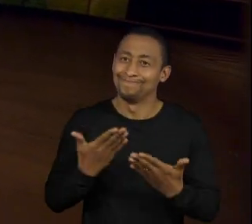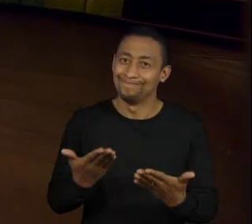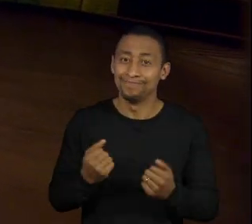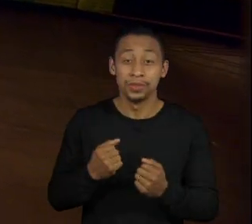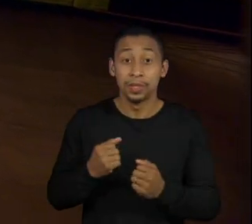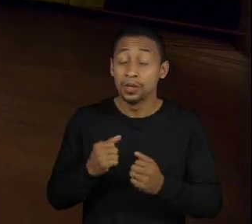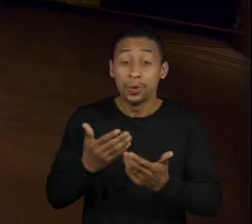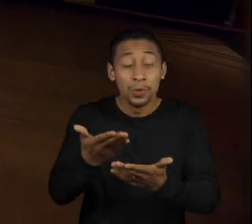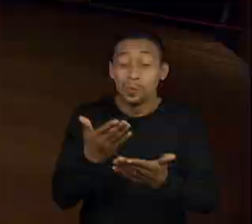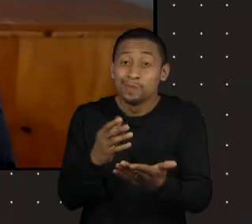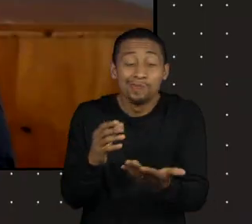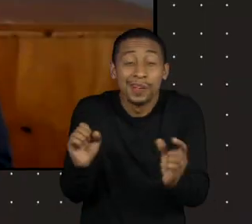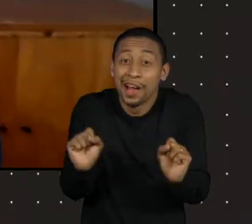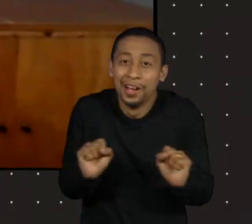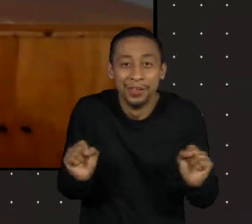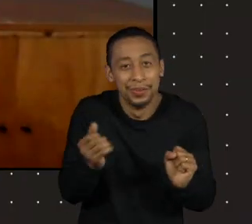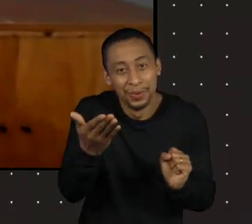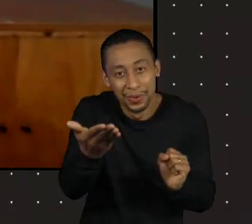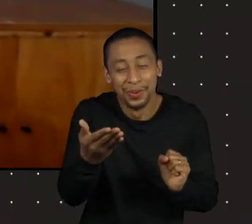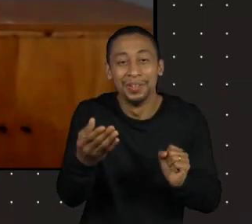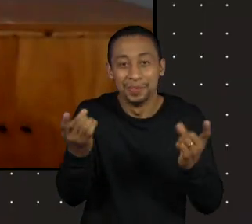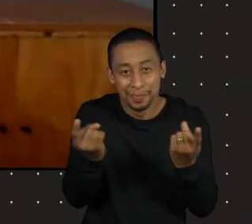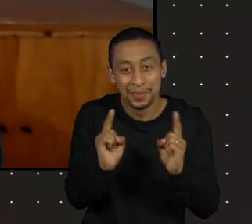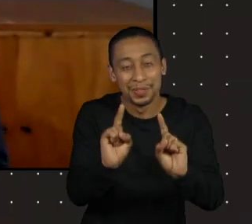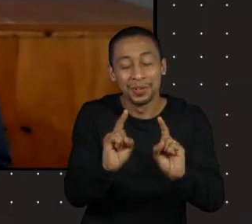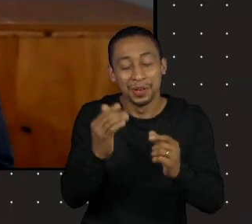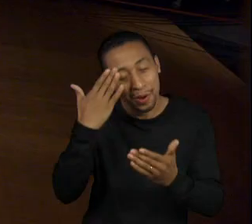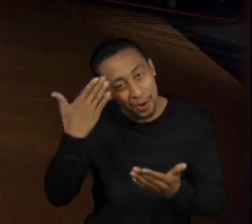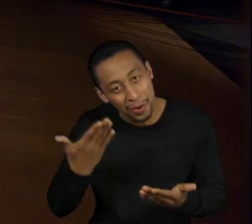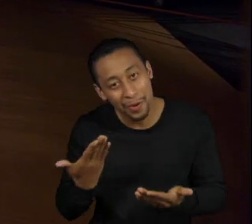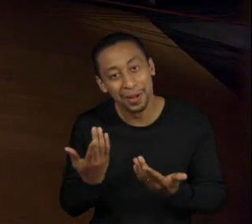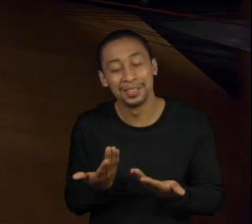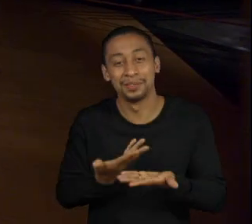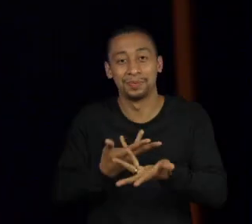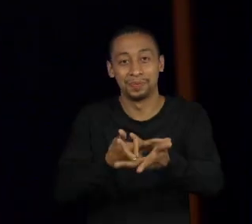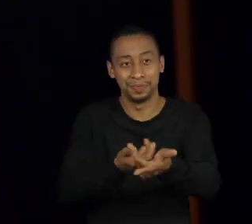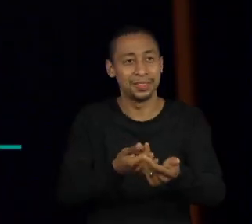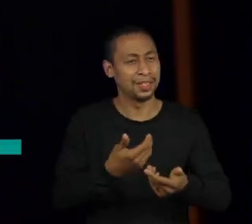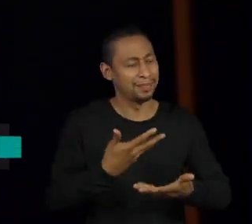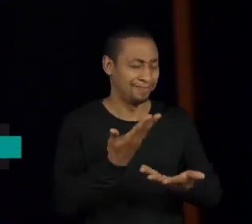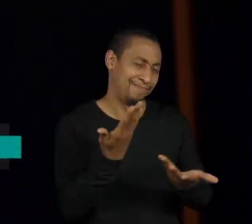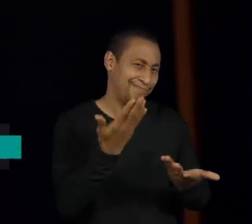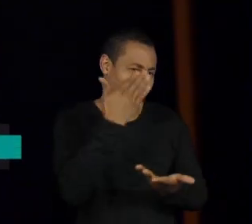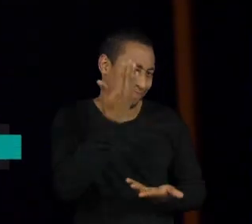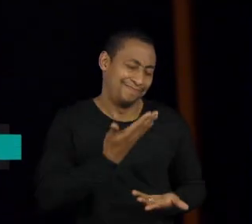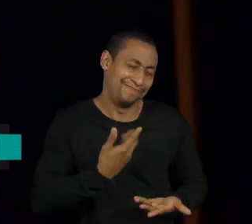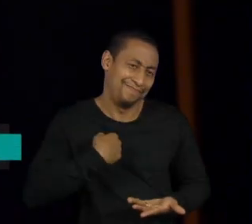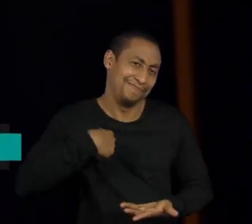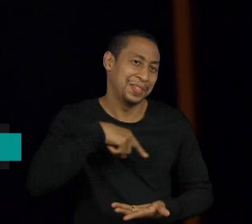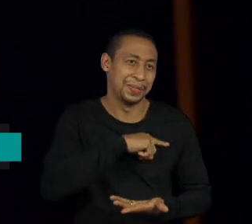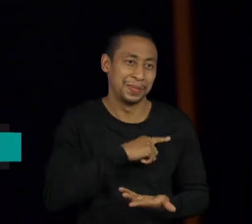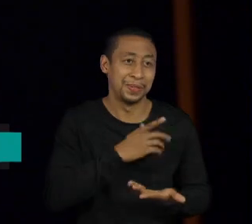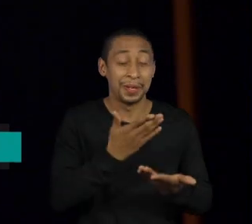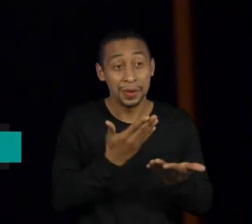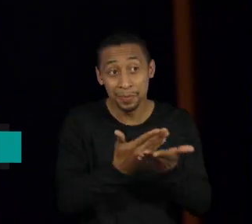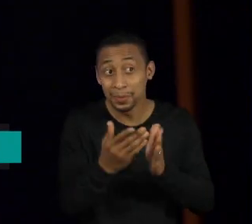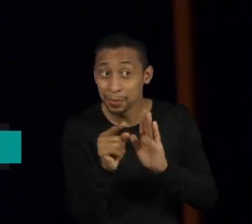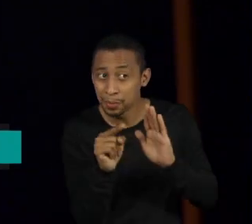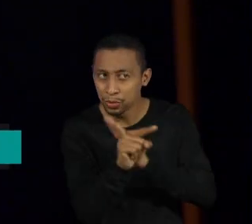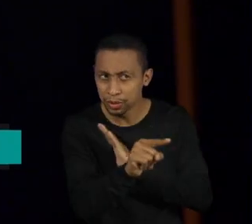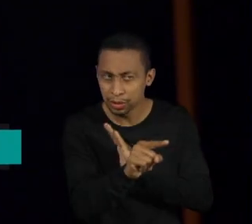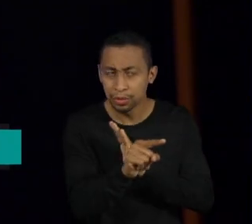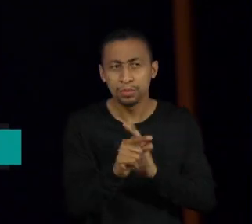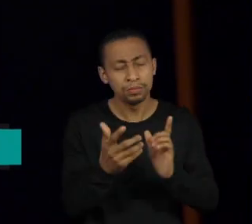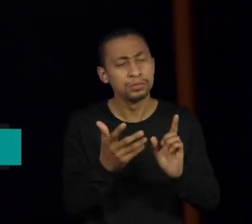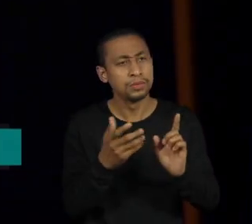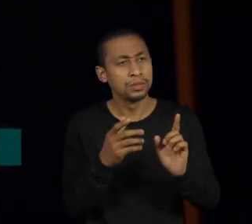um prazer, uma honra estar aqui com vocês hoje. A honra é nossa e a gente já começa te perguntando se houve alguma